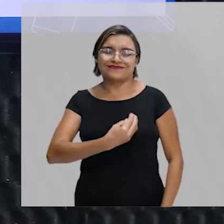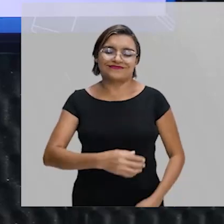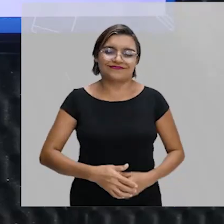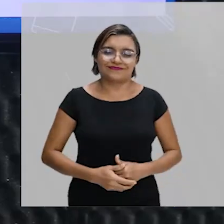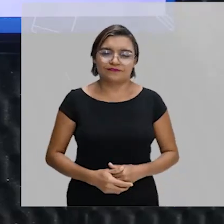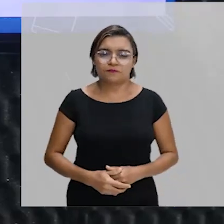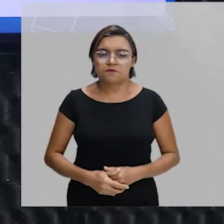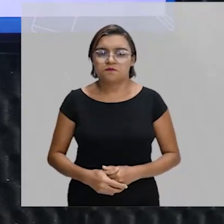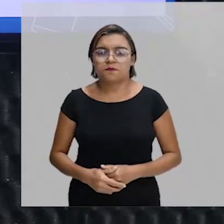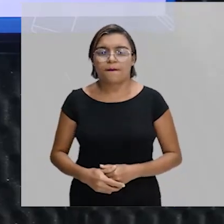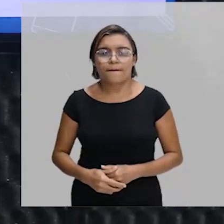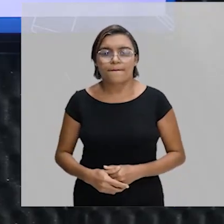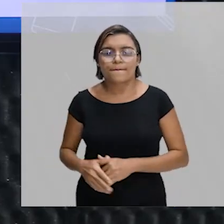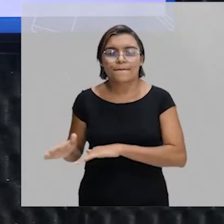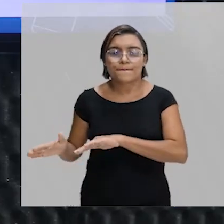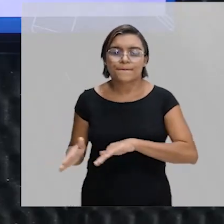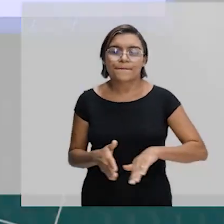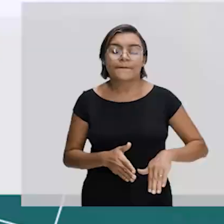jeito.